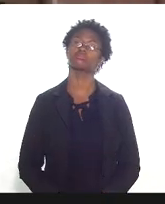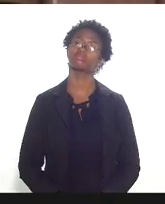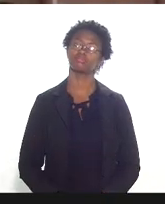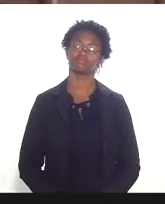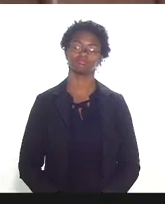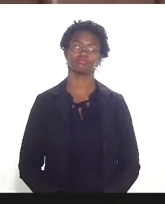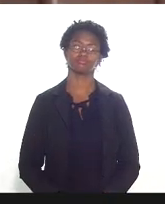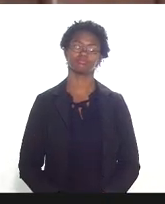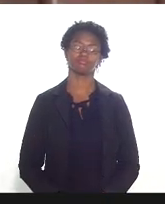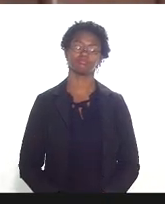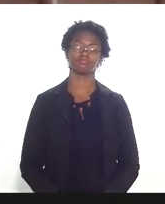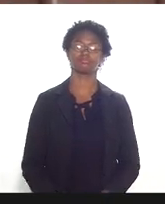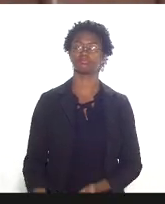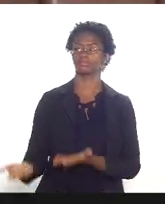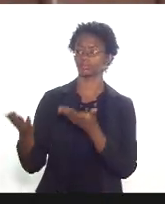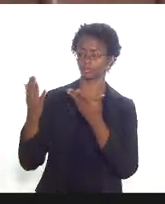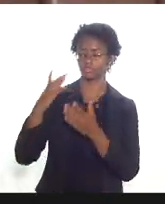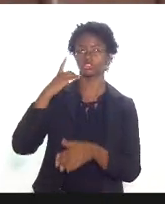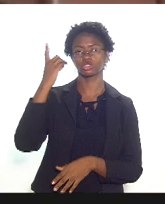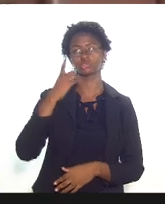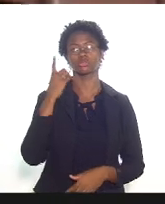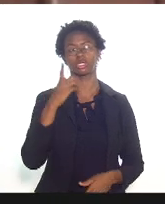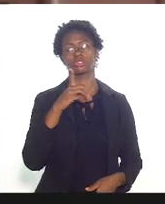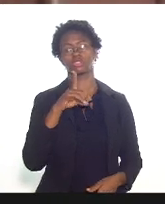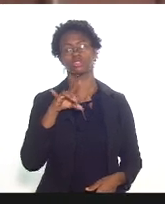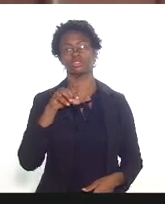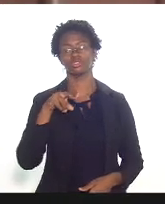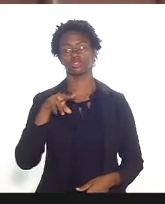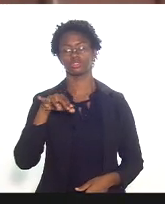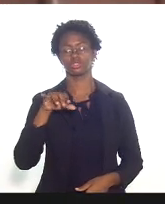Indago se o deputado Dionísio Lins gostaria de fazer alguma